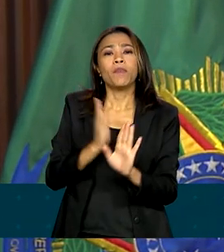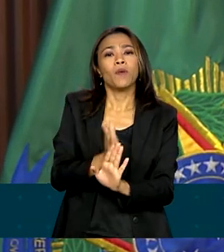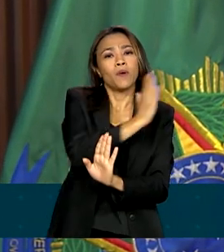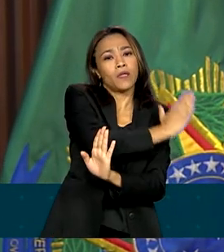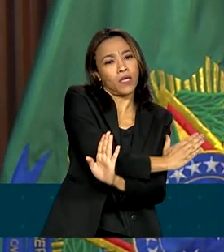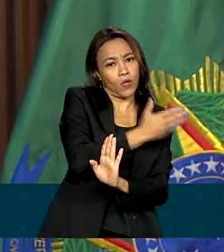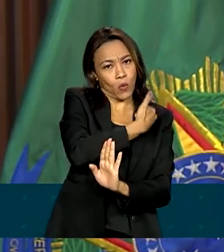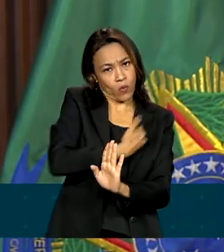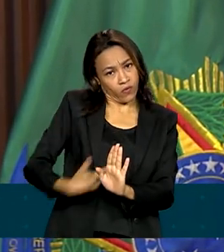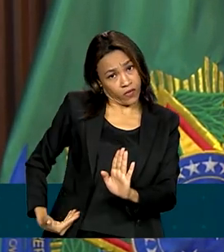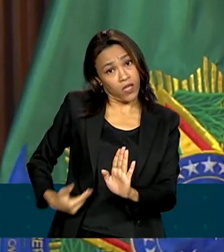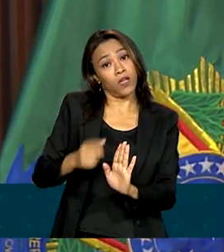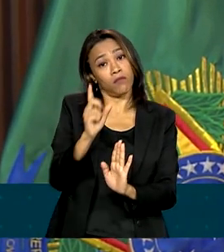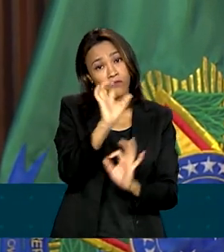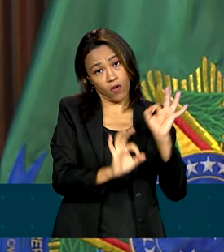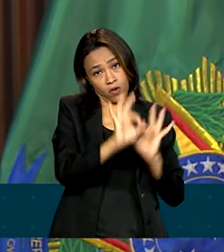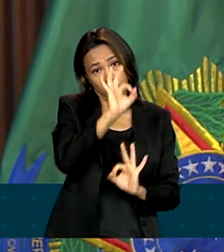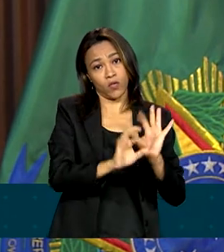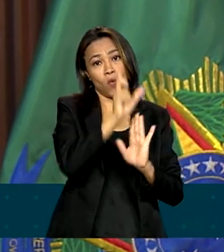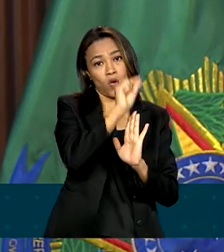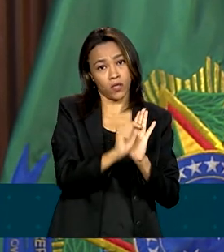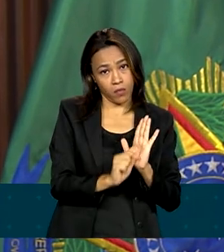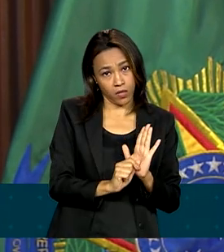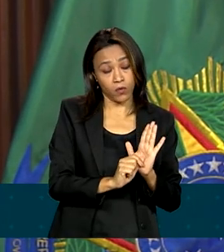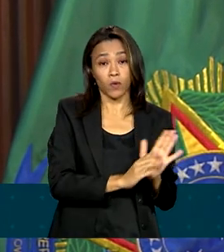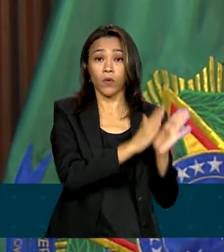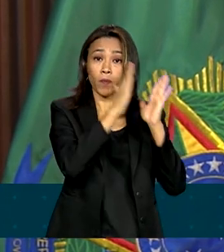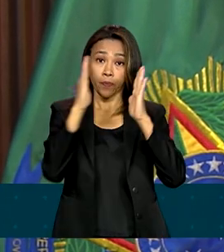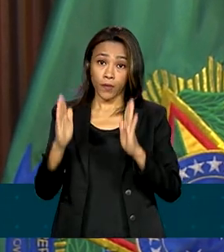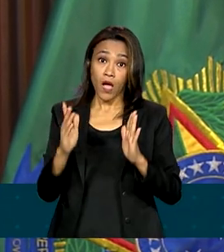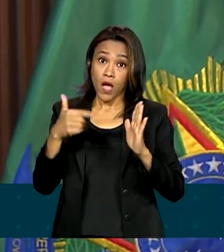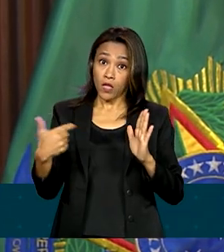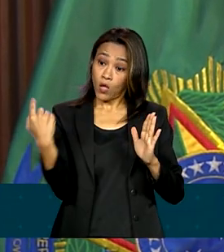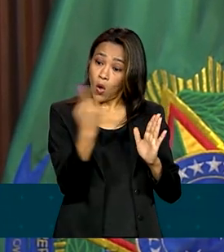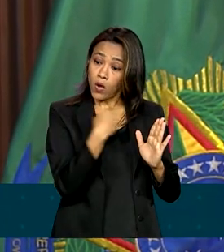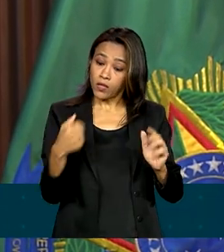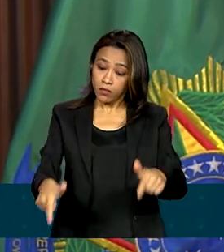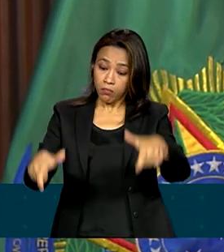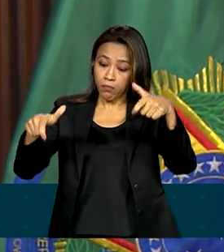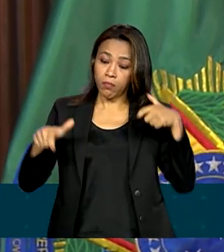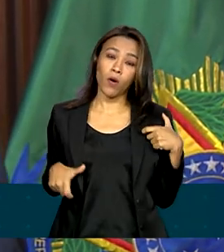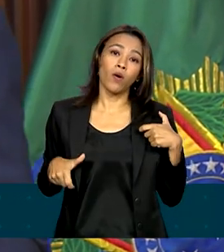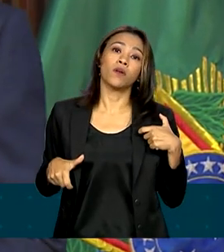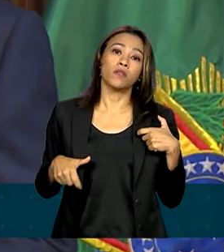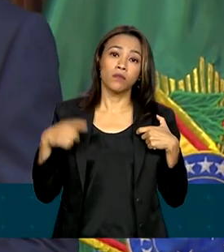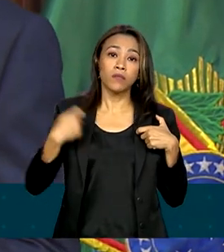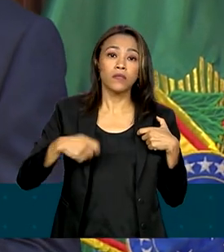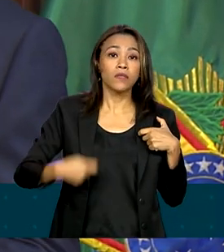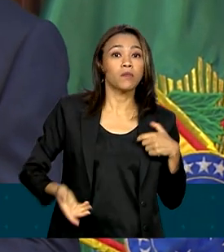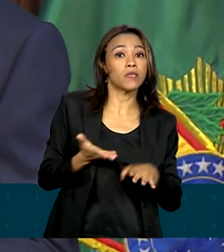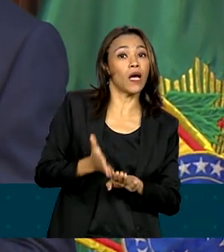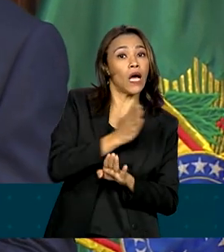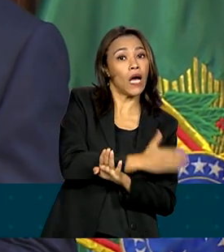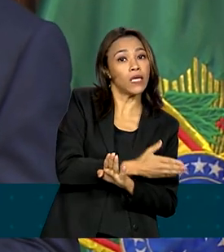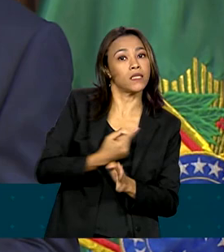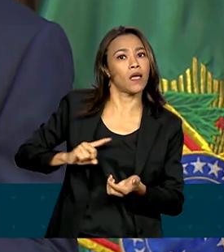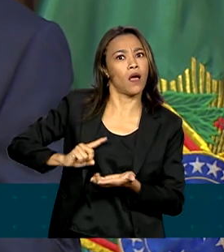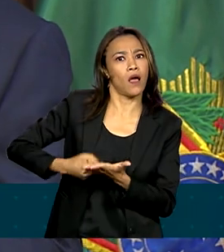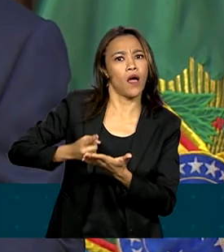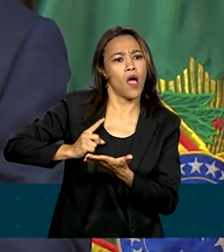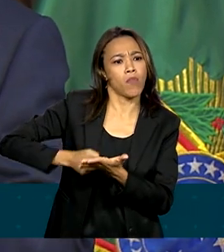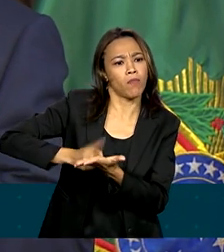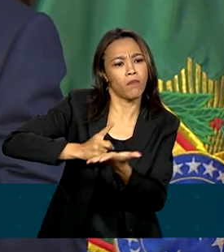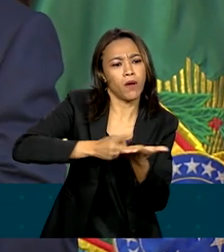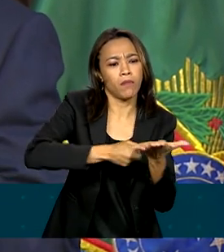anterior. Nós começamos a governar o Brasil antes de tomar posse, porque tivemos que articular uma PEC